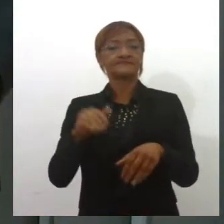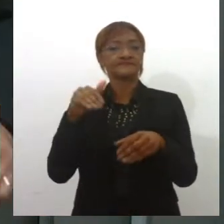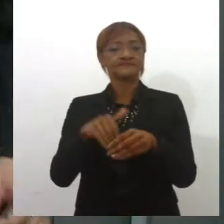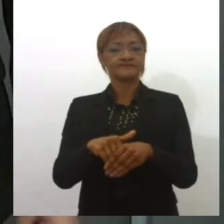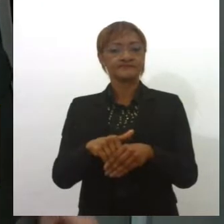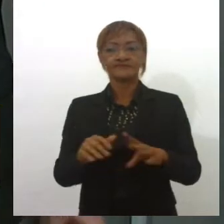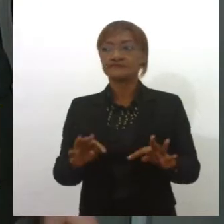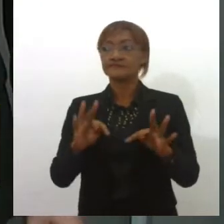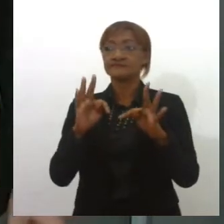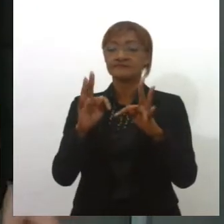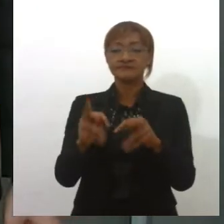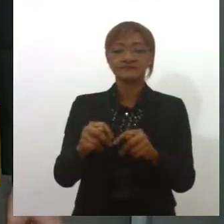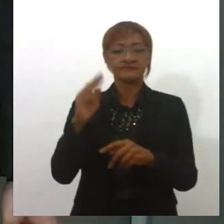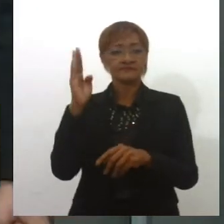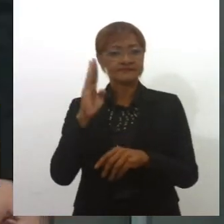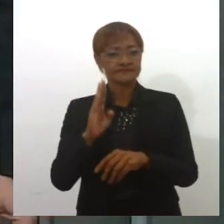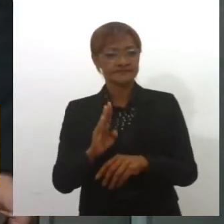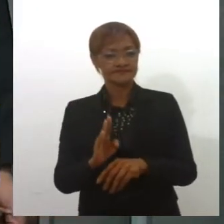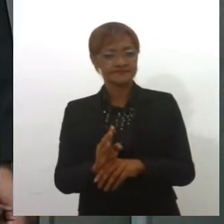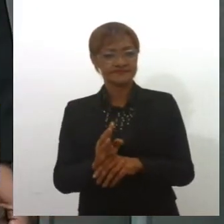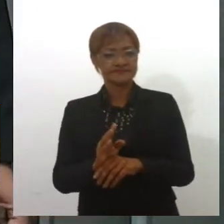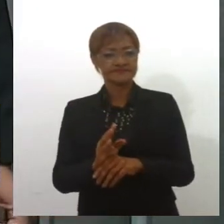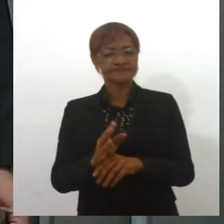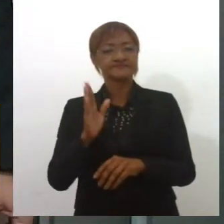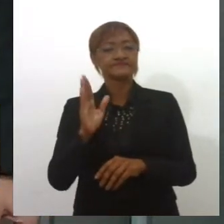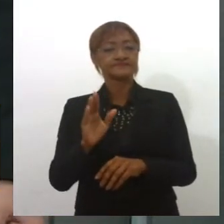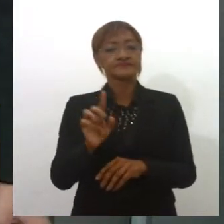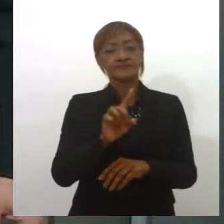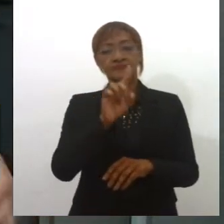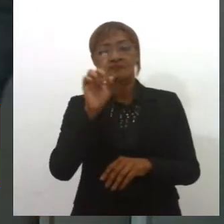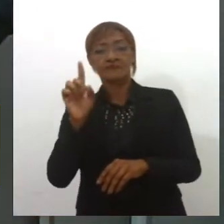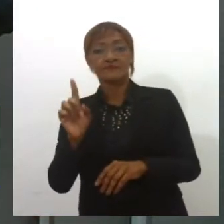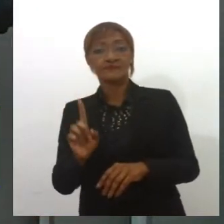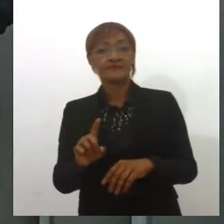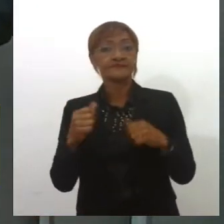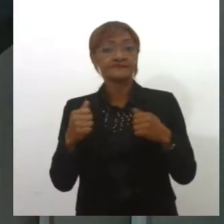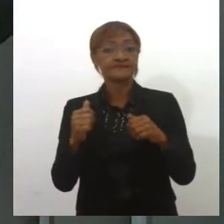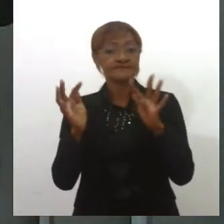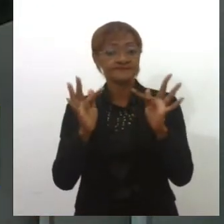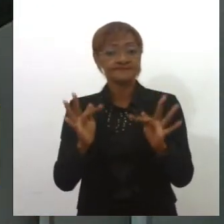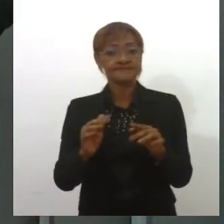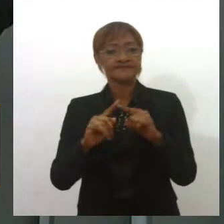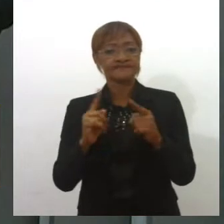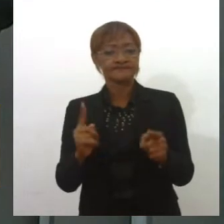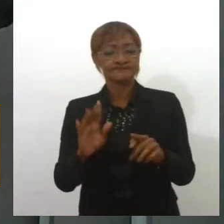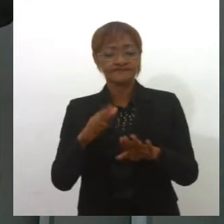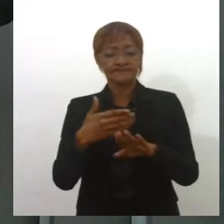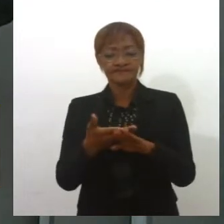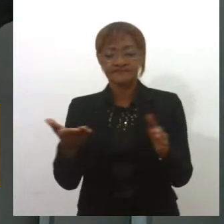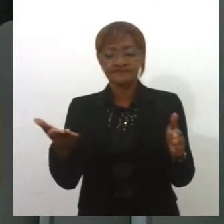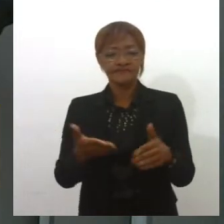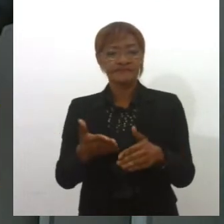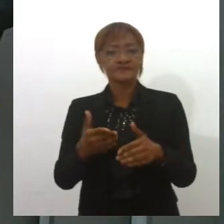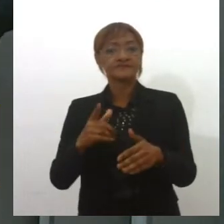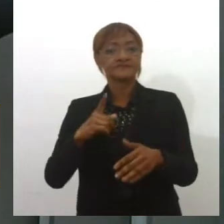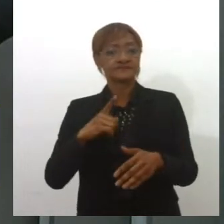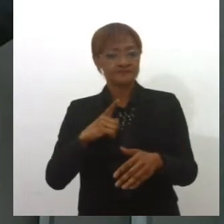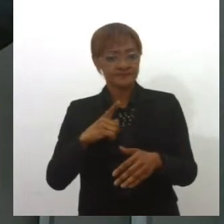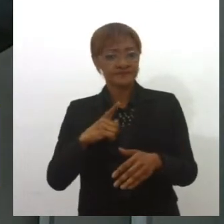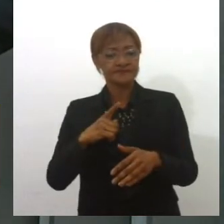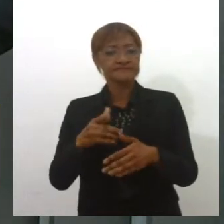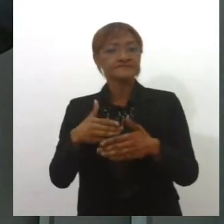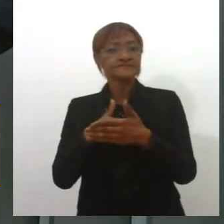nacional. É uma data que deve ser comemorada, mas vale ressaltar que ainda existem muitos obstáculos que a mulher enfrenta no